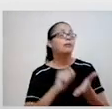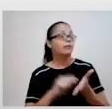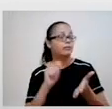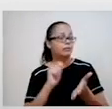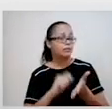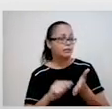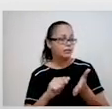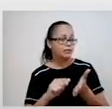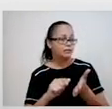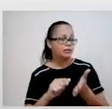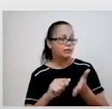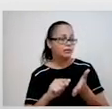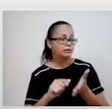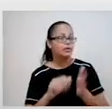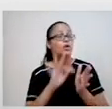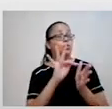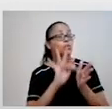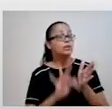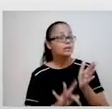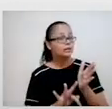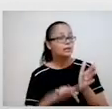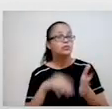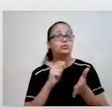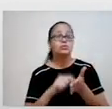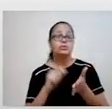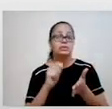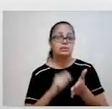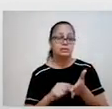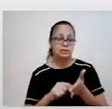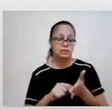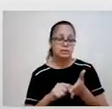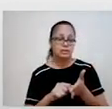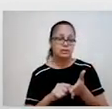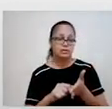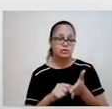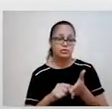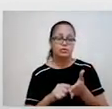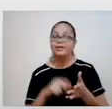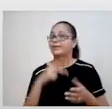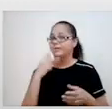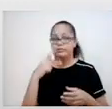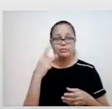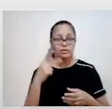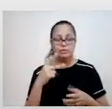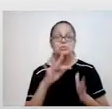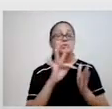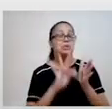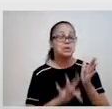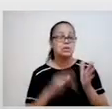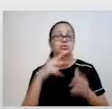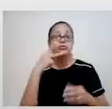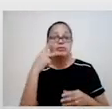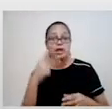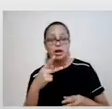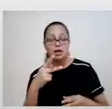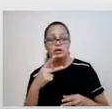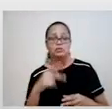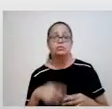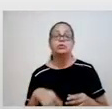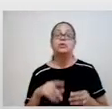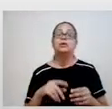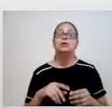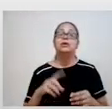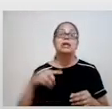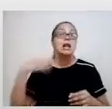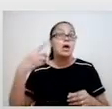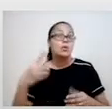texto escrito. Nós não abordamos tanto o texto falado, que vai ser o assunto da próxima aula, tá bom? Nós vamos continuar então falando do texto